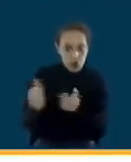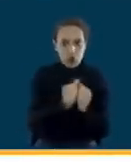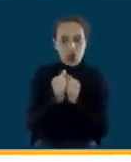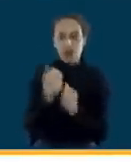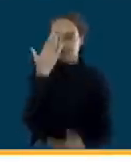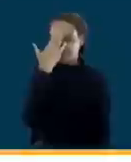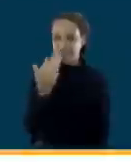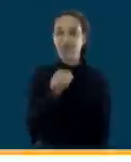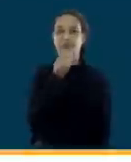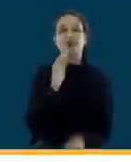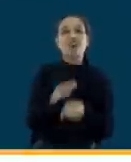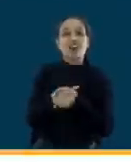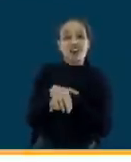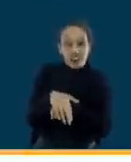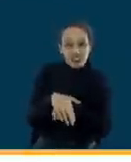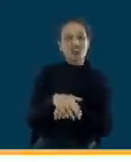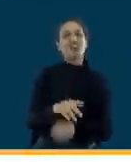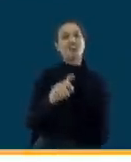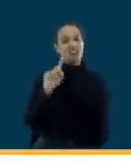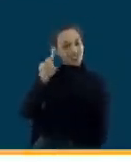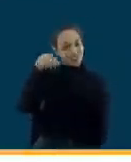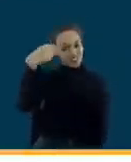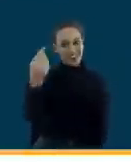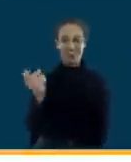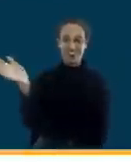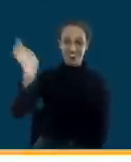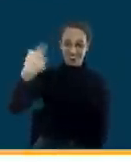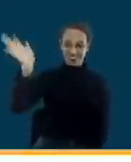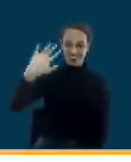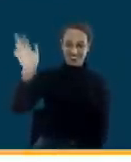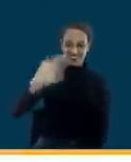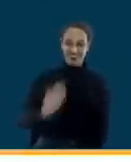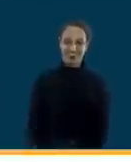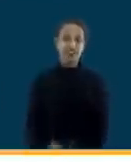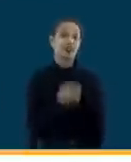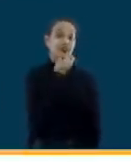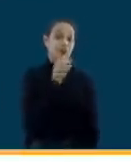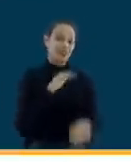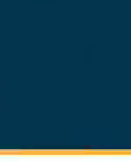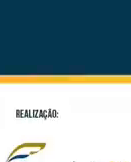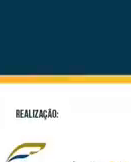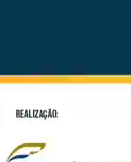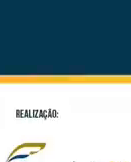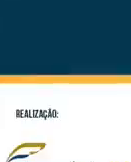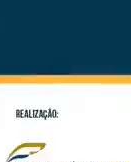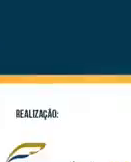noite e até uma próxima oportunidade. Boa noite. Boa noite.